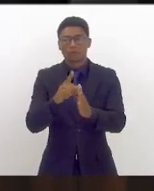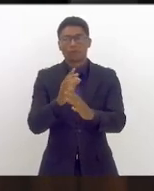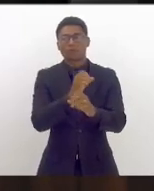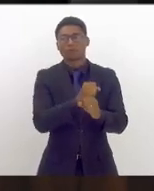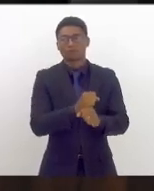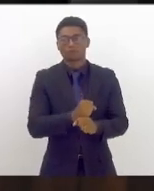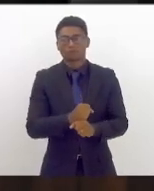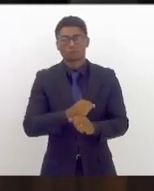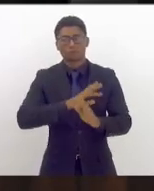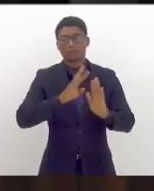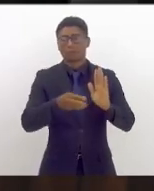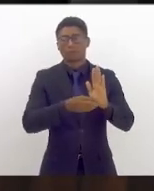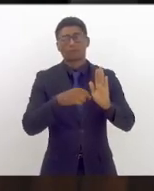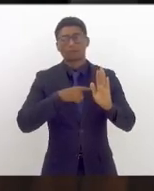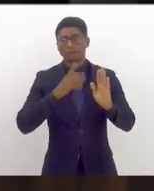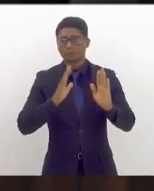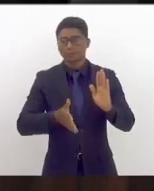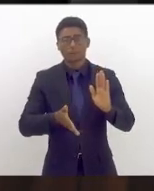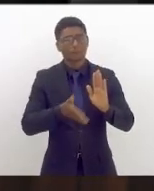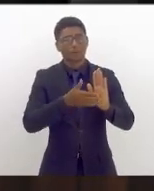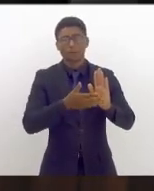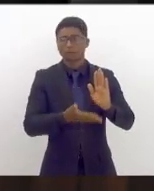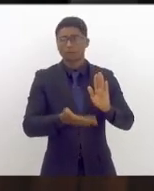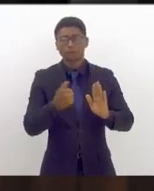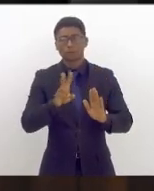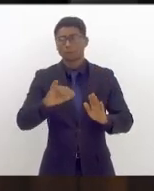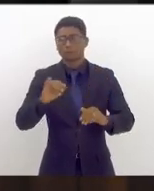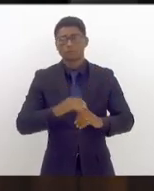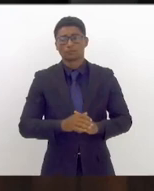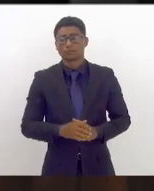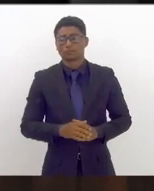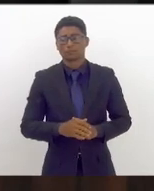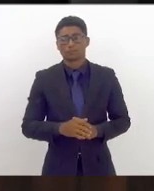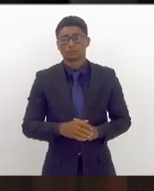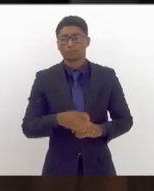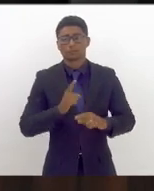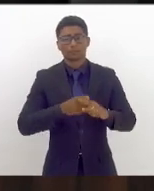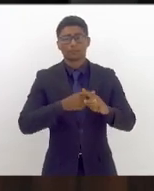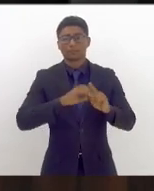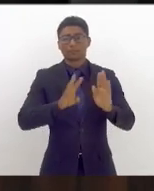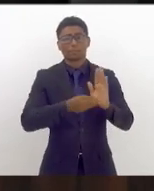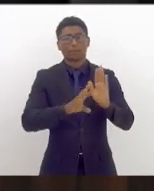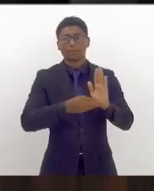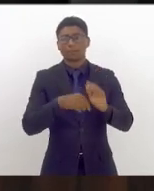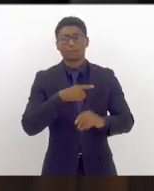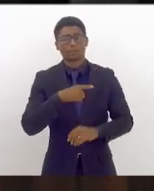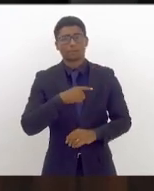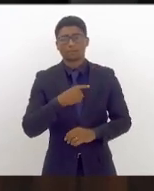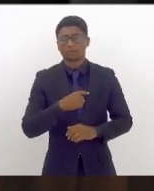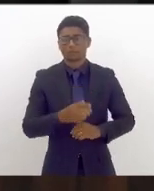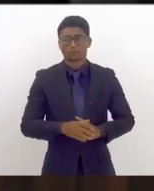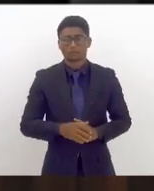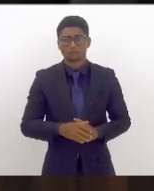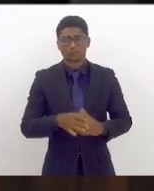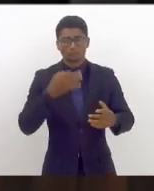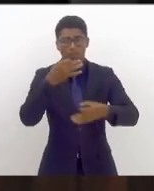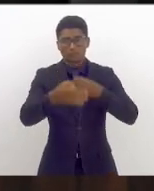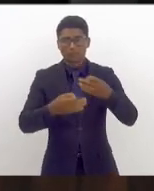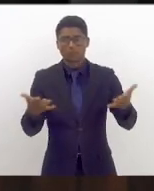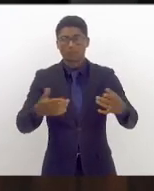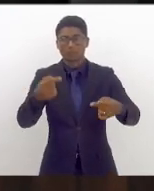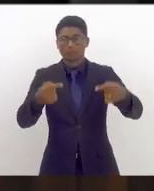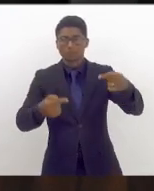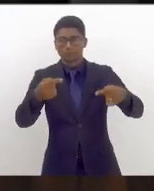Mas já tem emenda vai sair de pau Não na verdade não tem verificação que tem emendas estão com os pareceres emitidos em